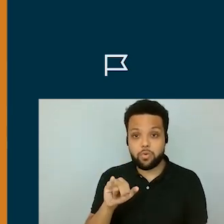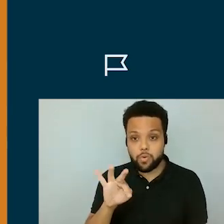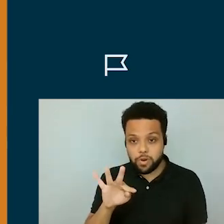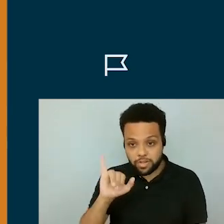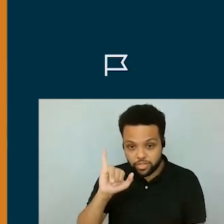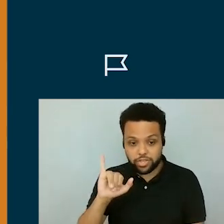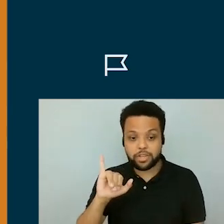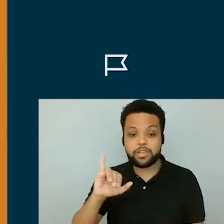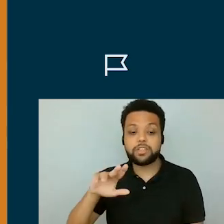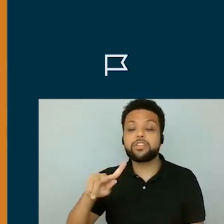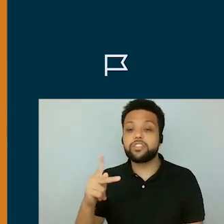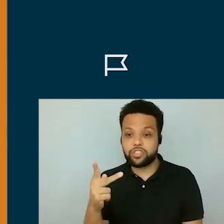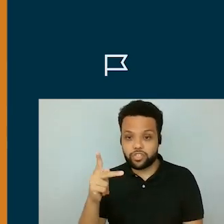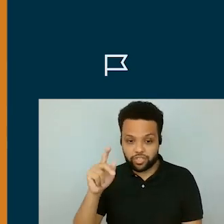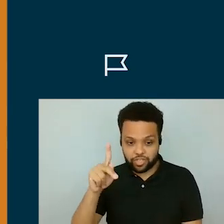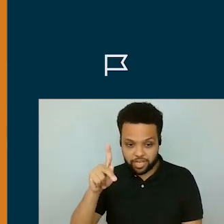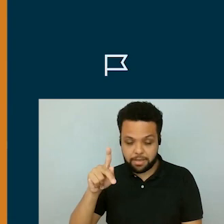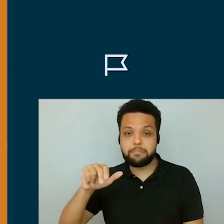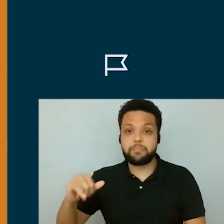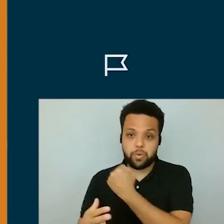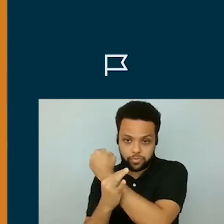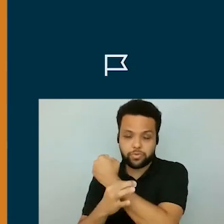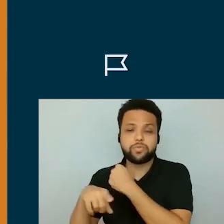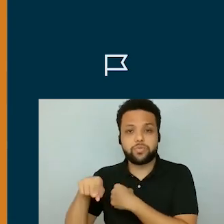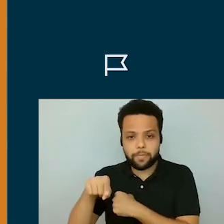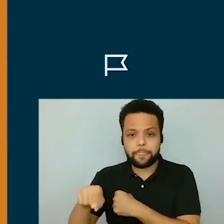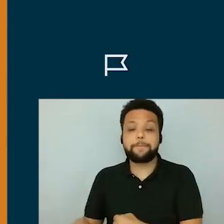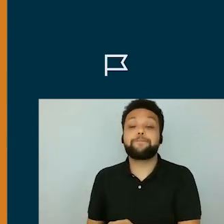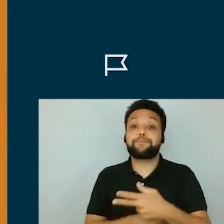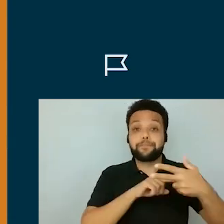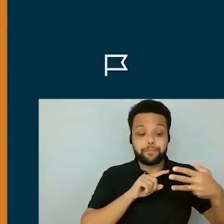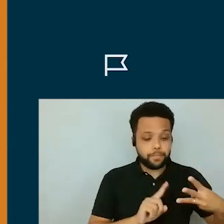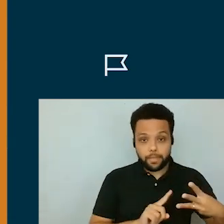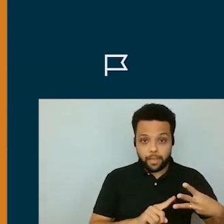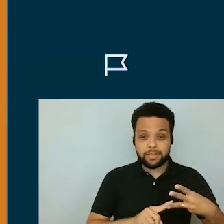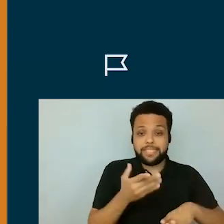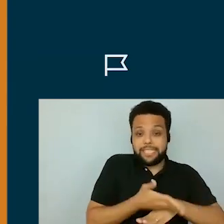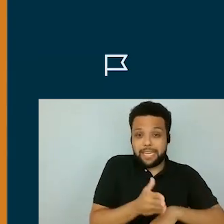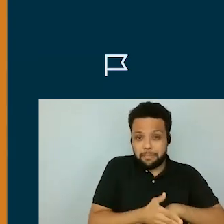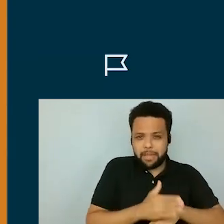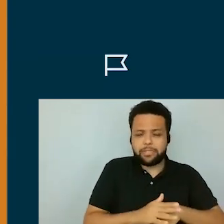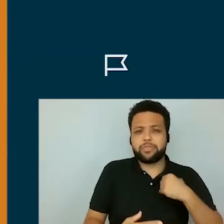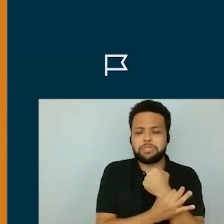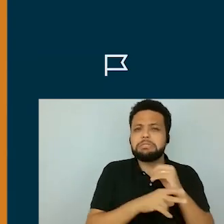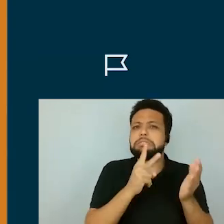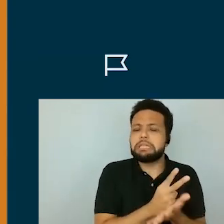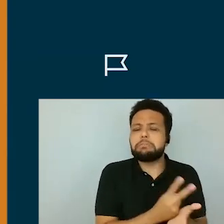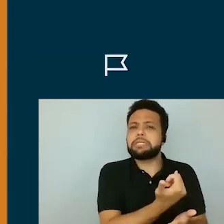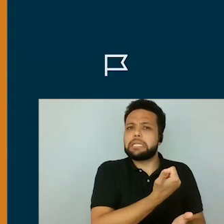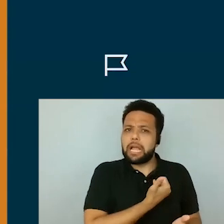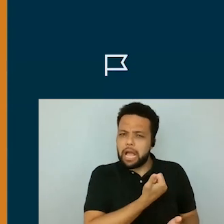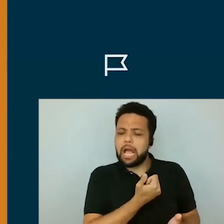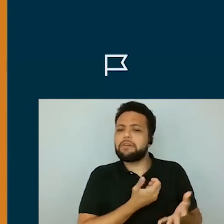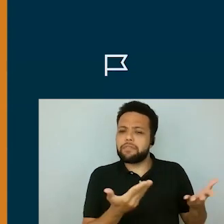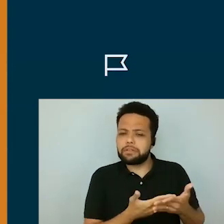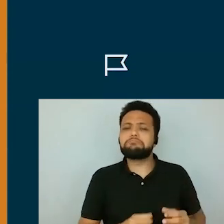times. E a gente tem também treinamentos e eventos de segurança que nos mantêm sempre atualizadas. Ok, a